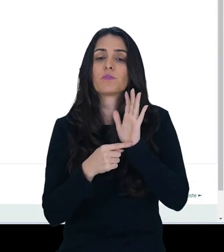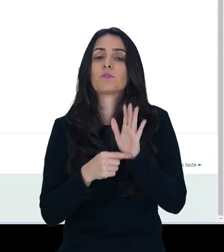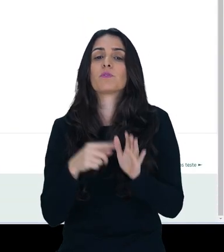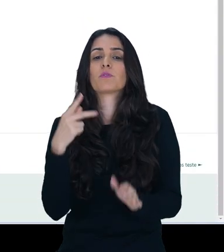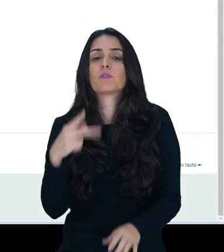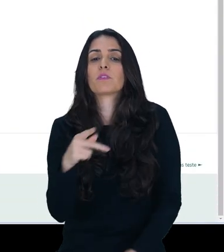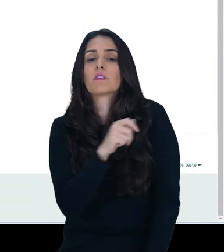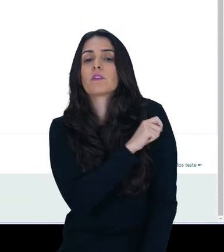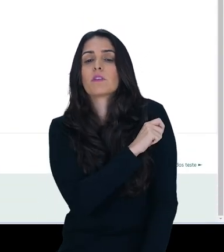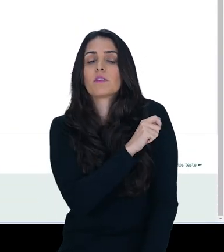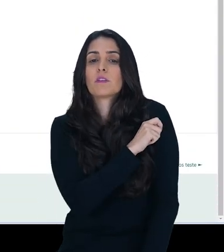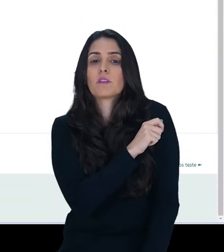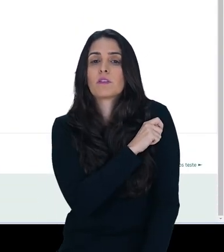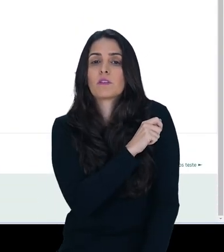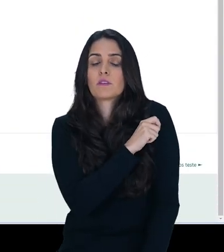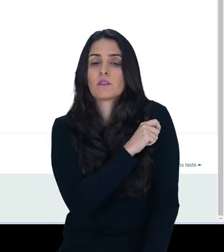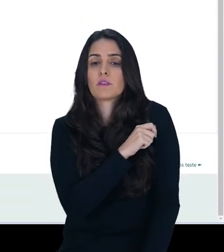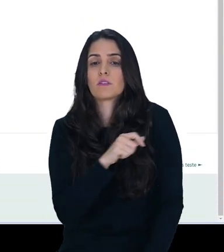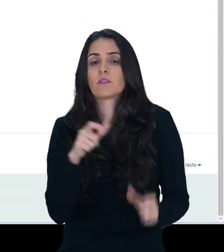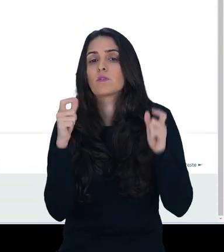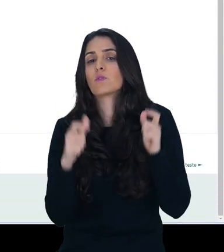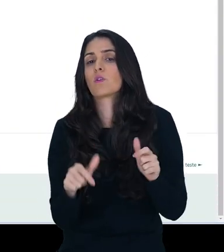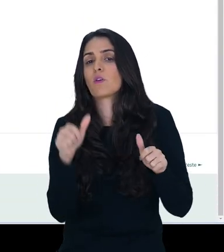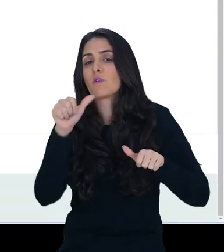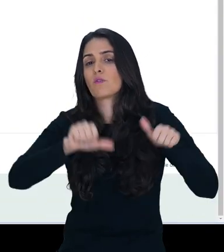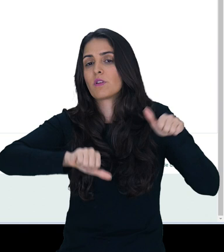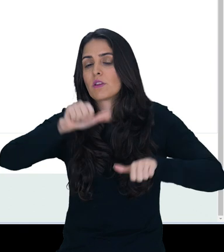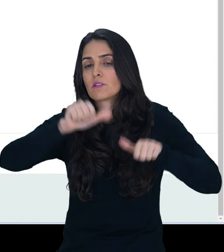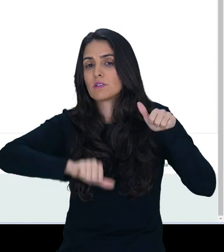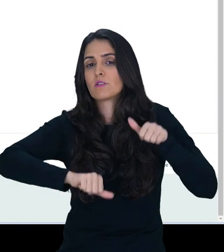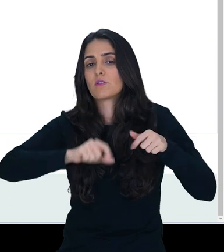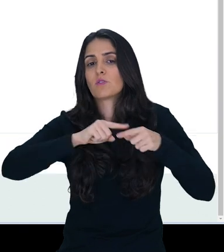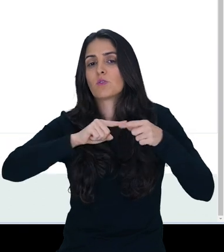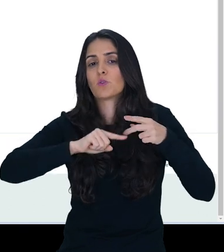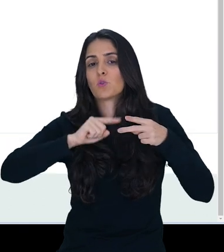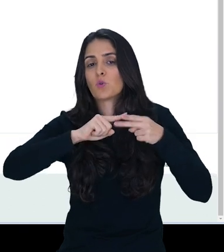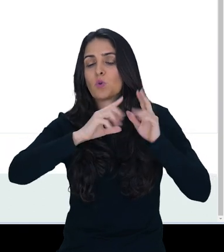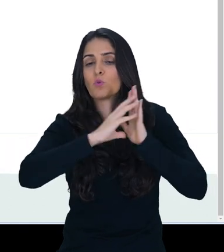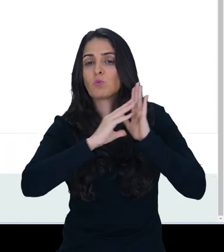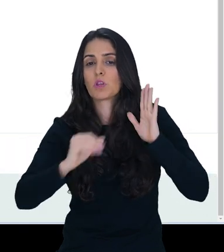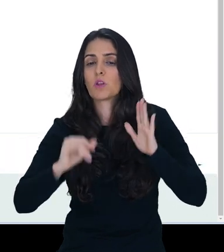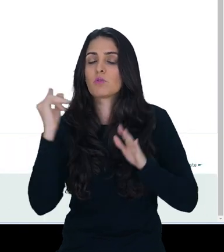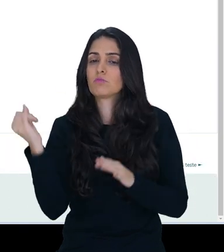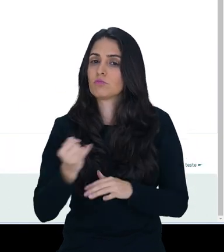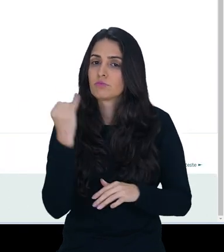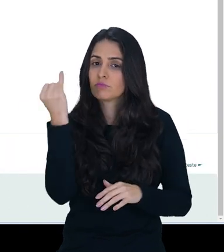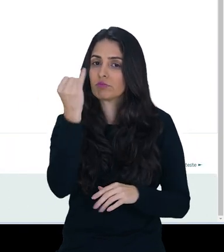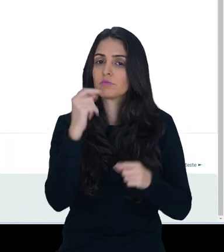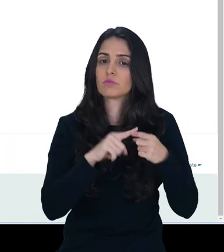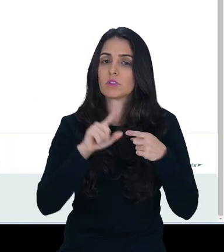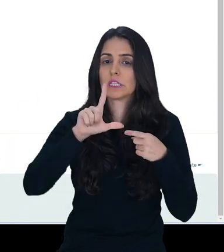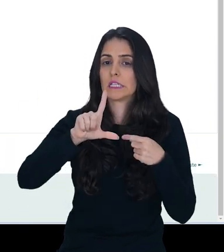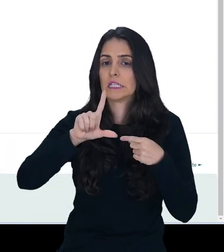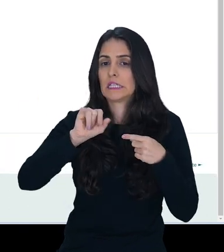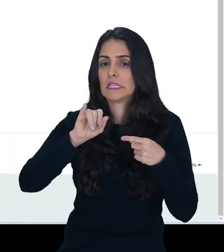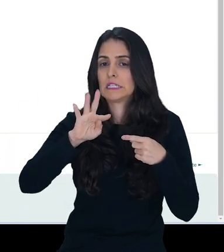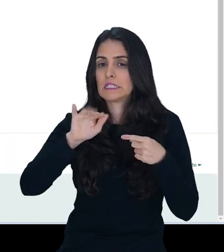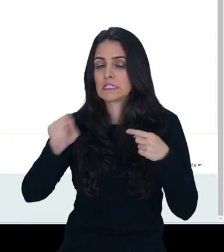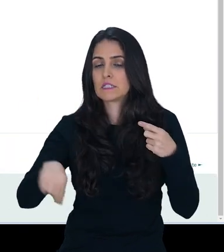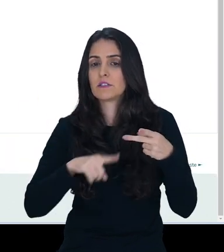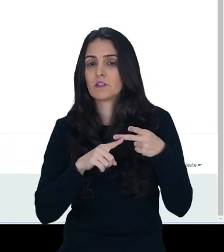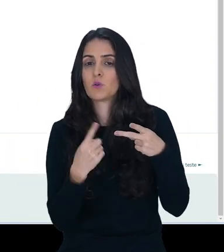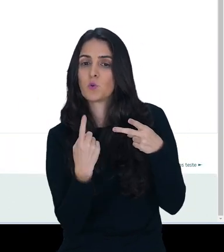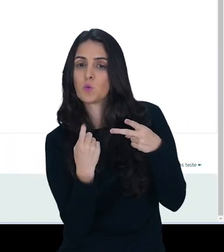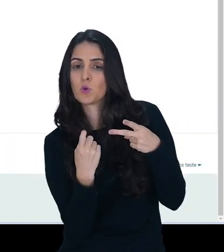para postagem da aluna que aparece o campo de avaliação então esses dois modelos são os importantes modelo de lista